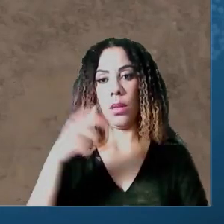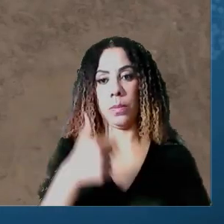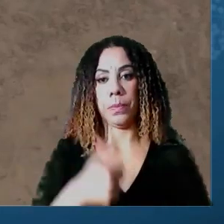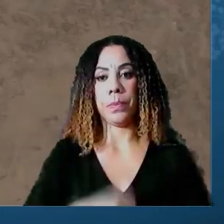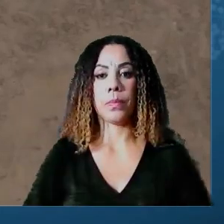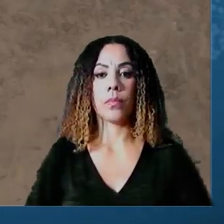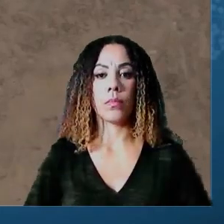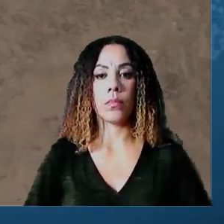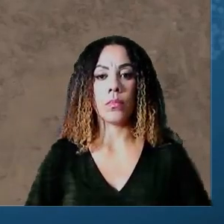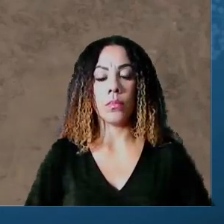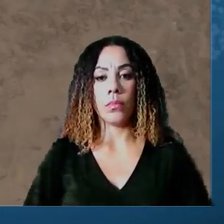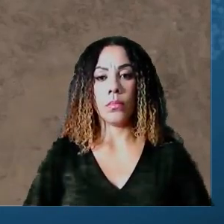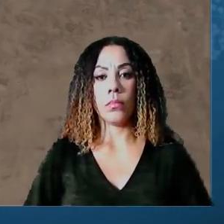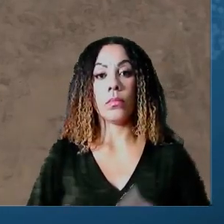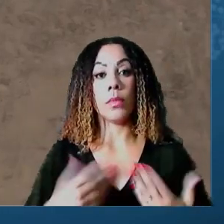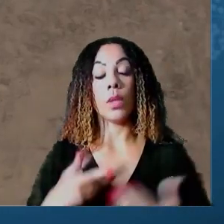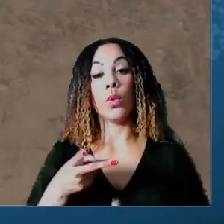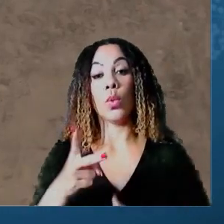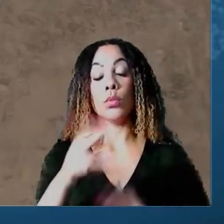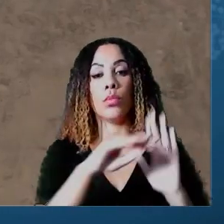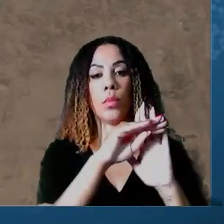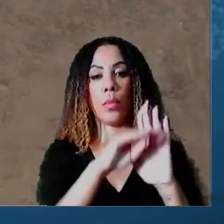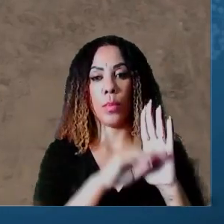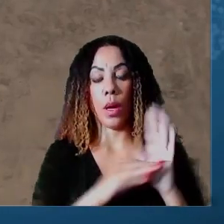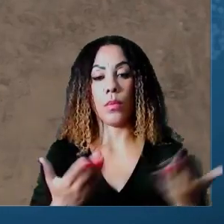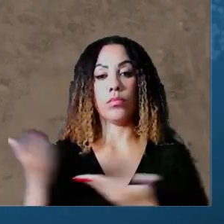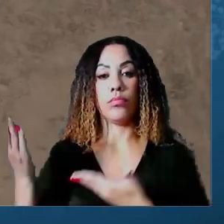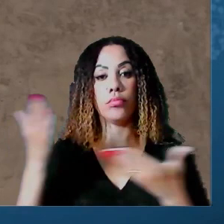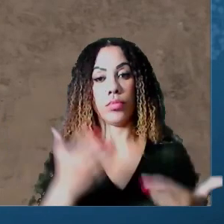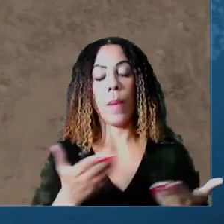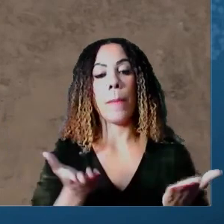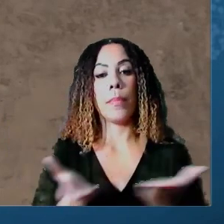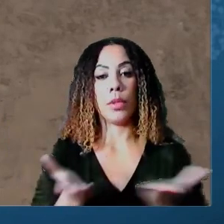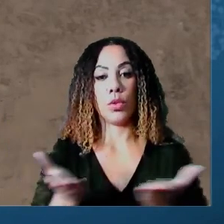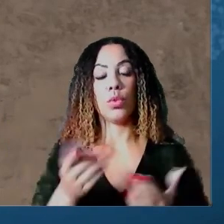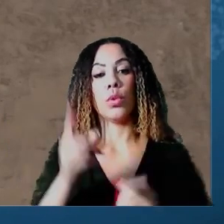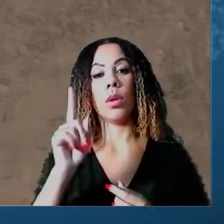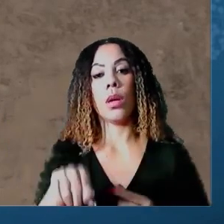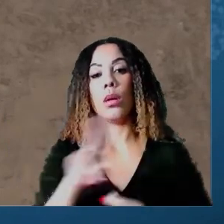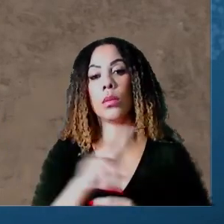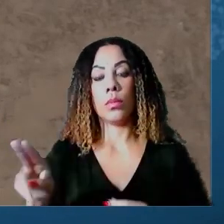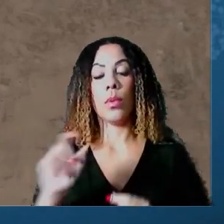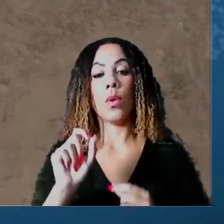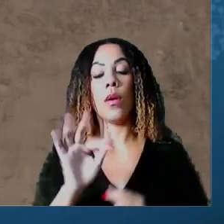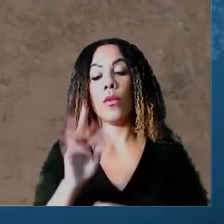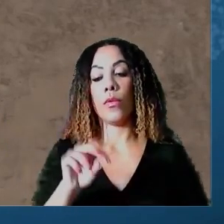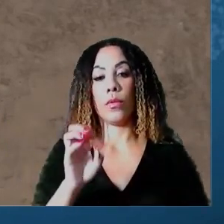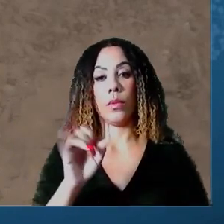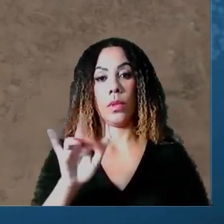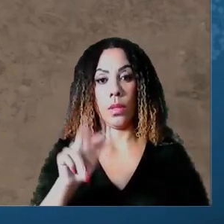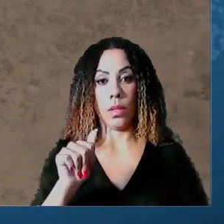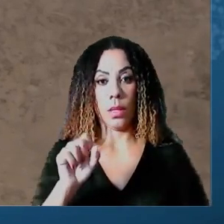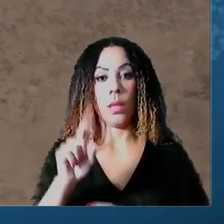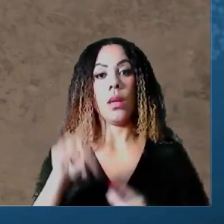Bem, dando continuidade à programação, convidamos como chair do painel The Front Lines of the Fight